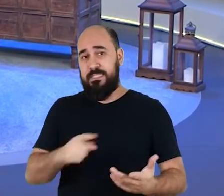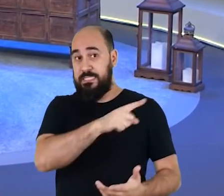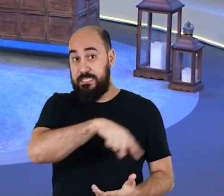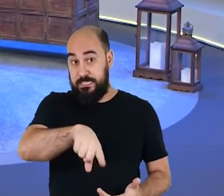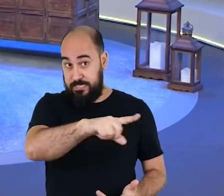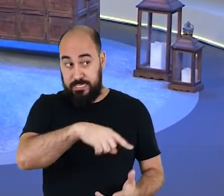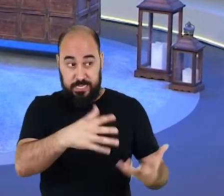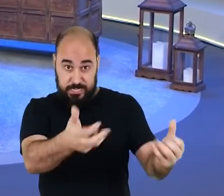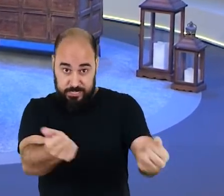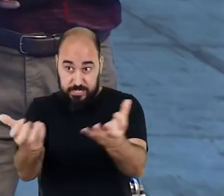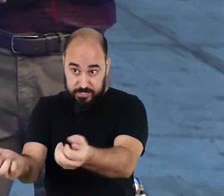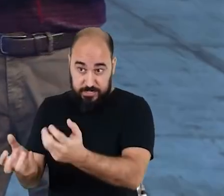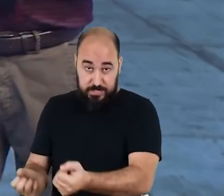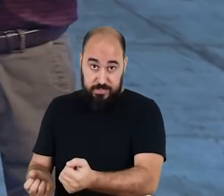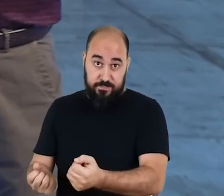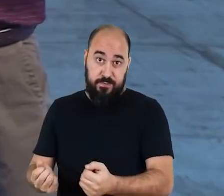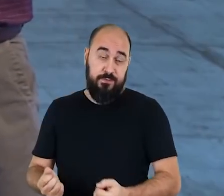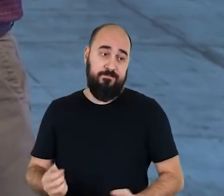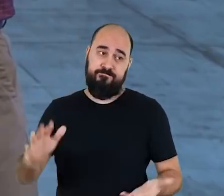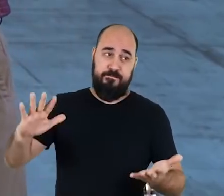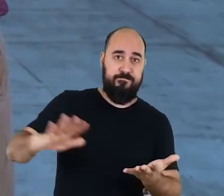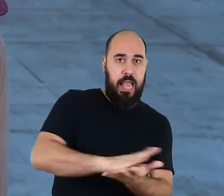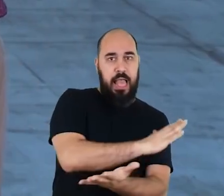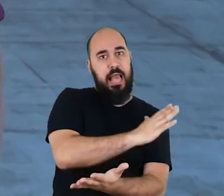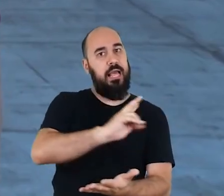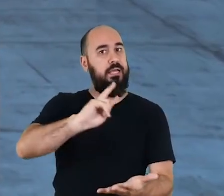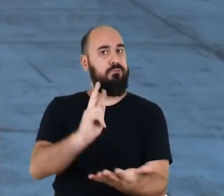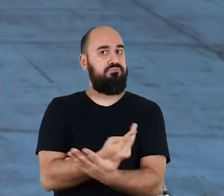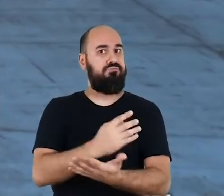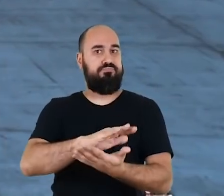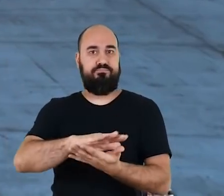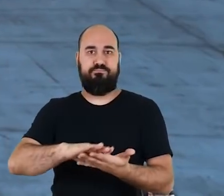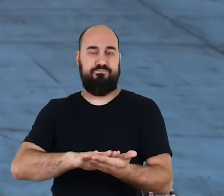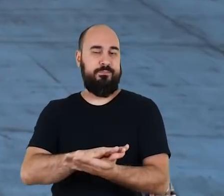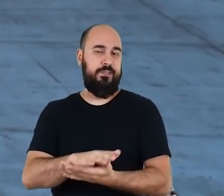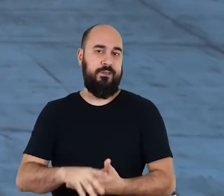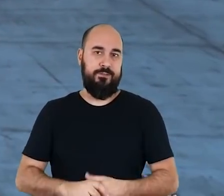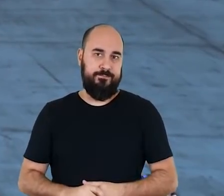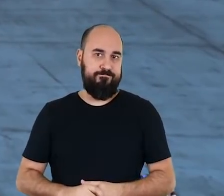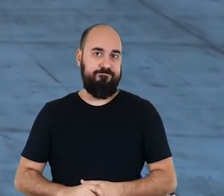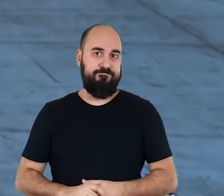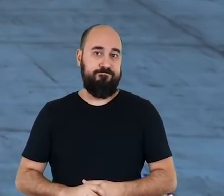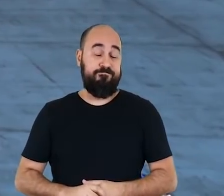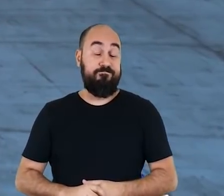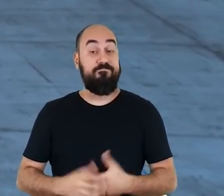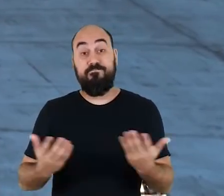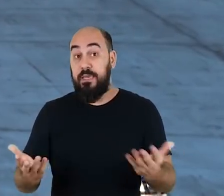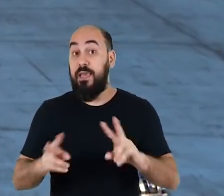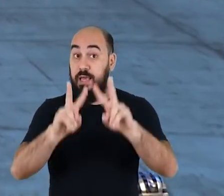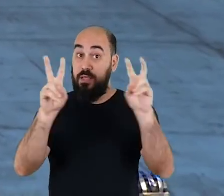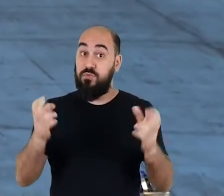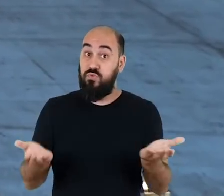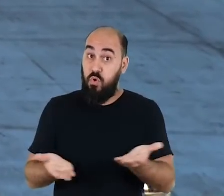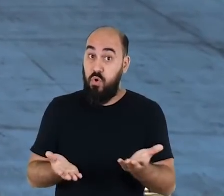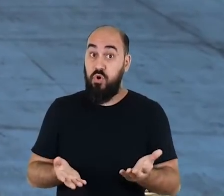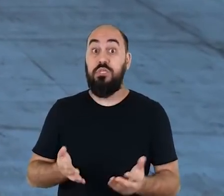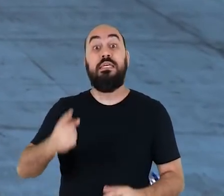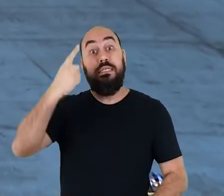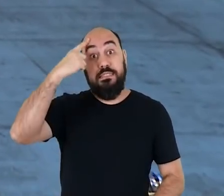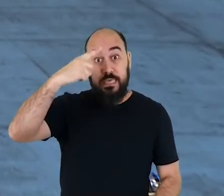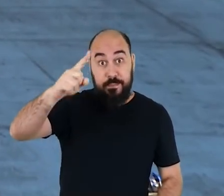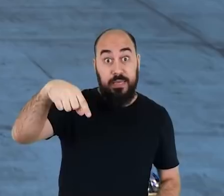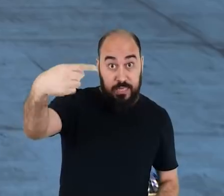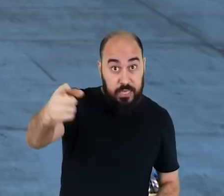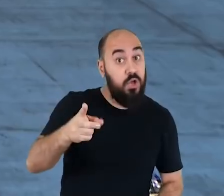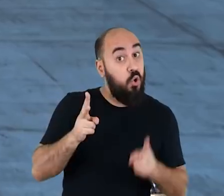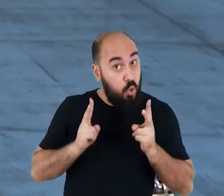templo. Esse foi o assunto do programa Evidências hoje. Eu espero que você tenha gostado dele. Na semana que vem, nós vamos continuar essa